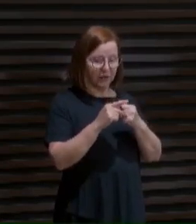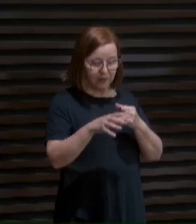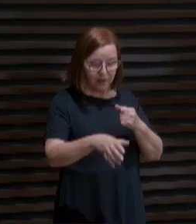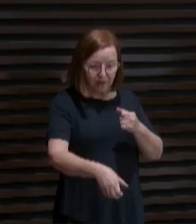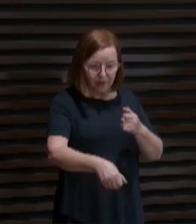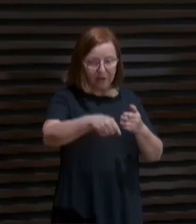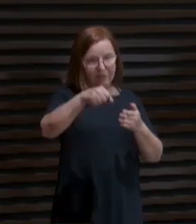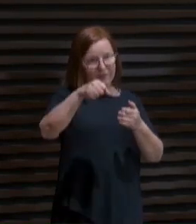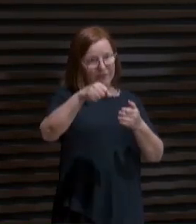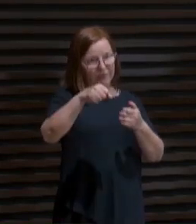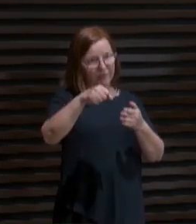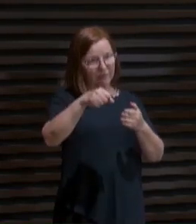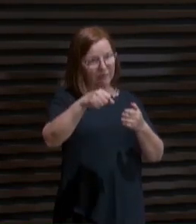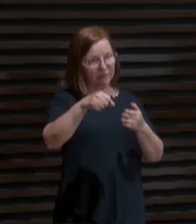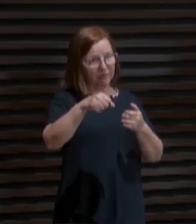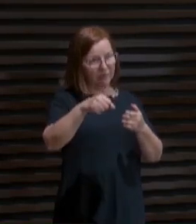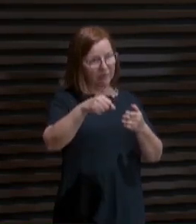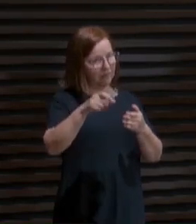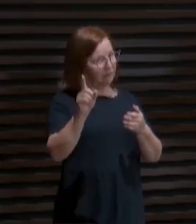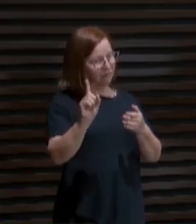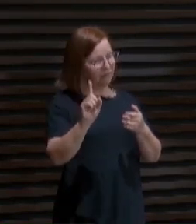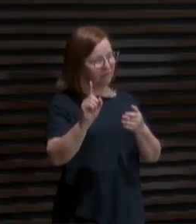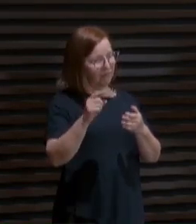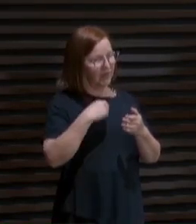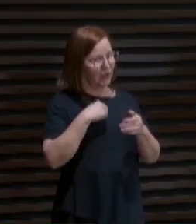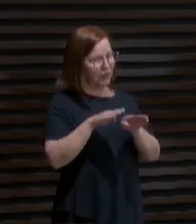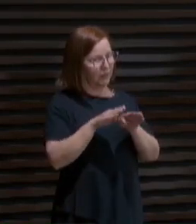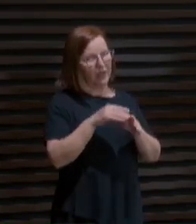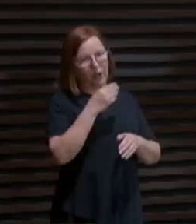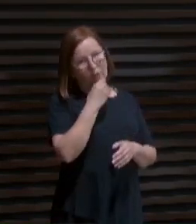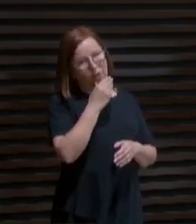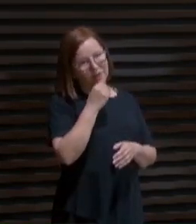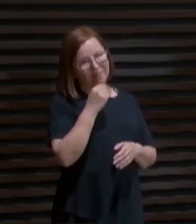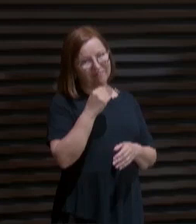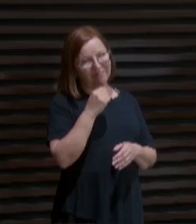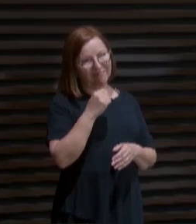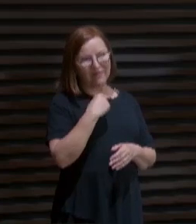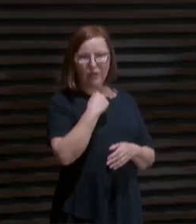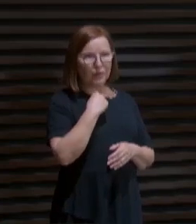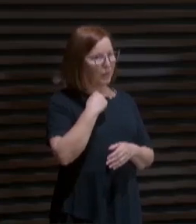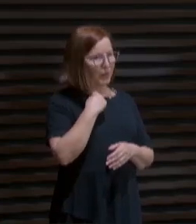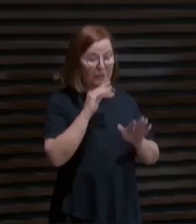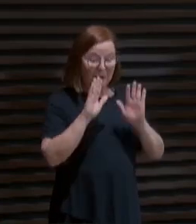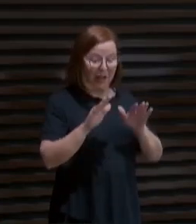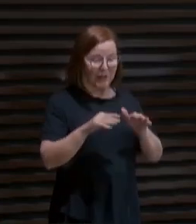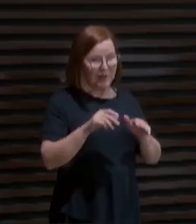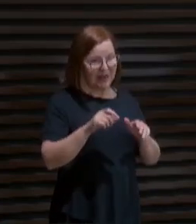ergue-te, que eu também sou homem. Nós não podemos adorar a homens.